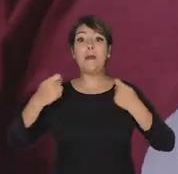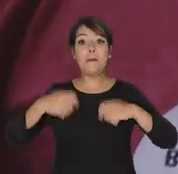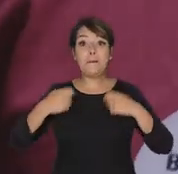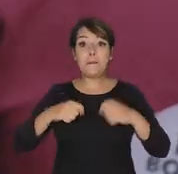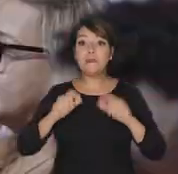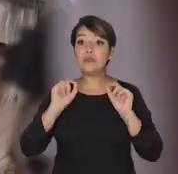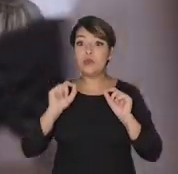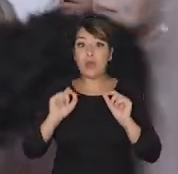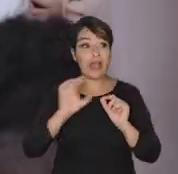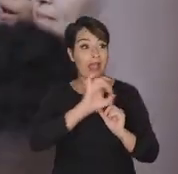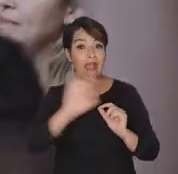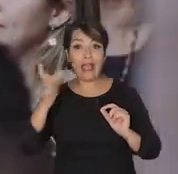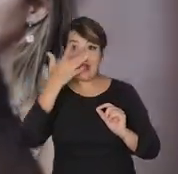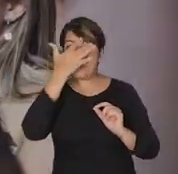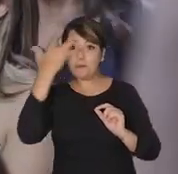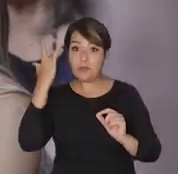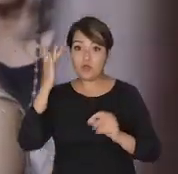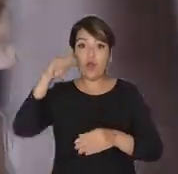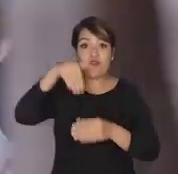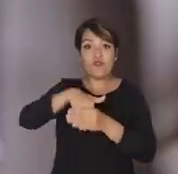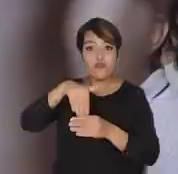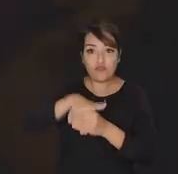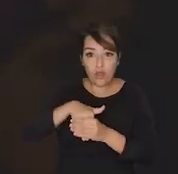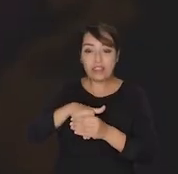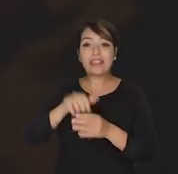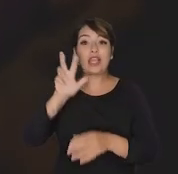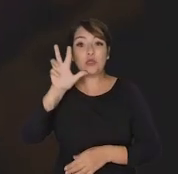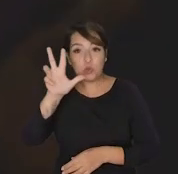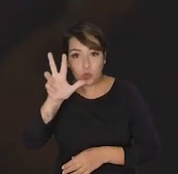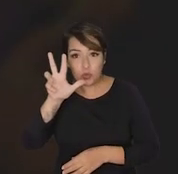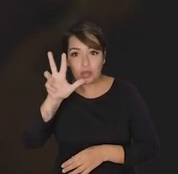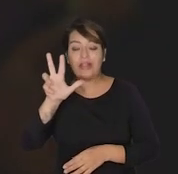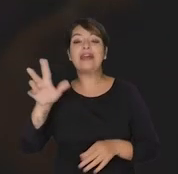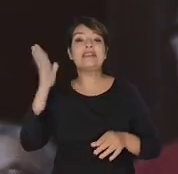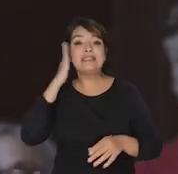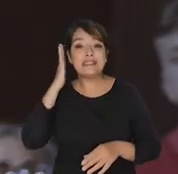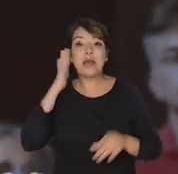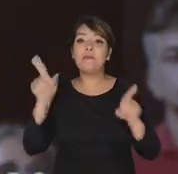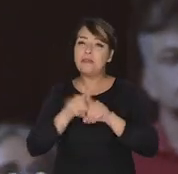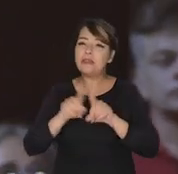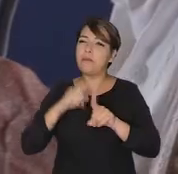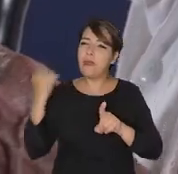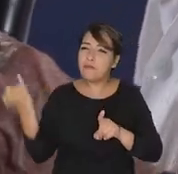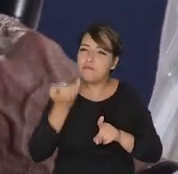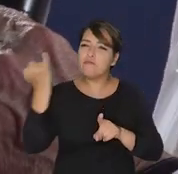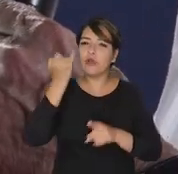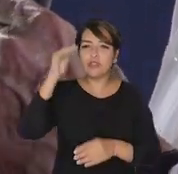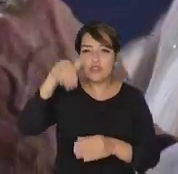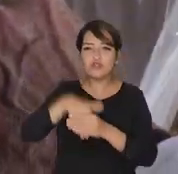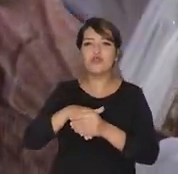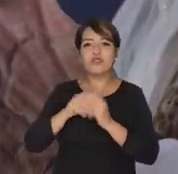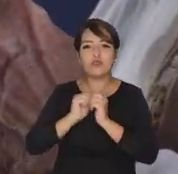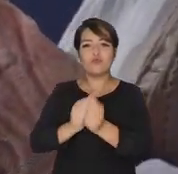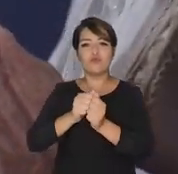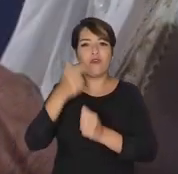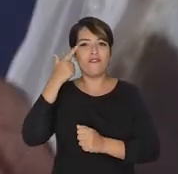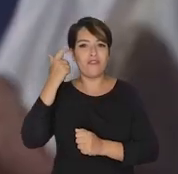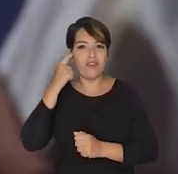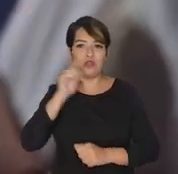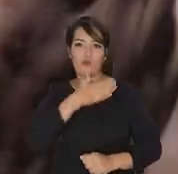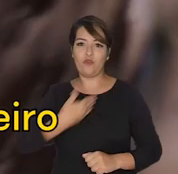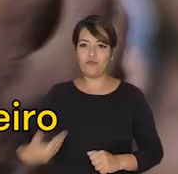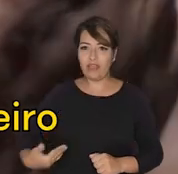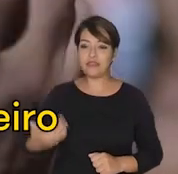É preciso ficar claro a cada companheiro que vai votar no Lula que saiba que é importante votar no